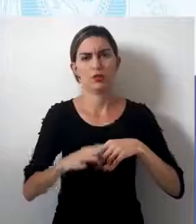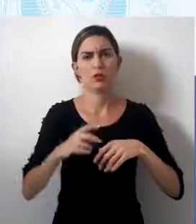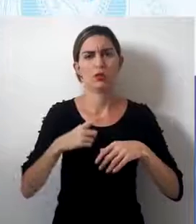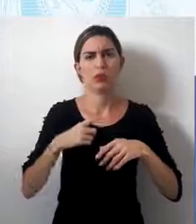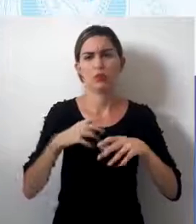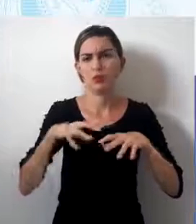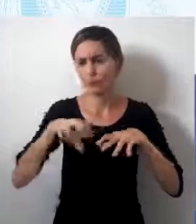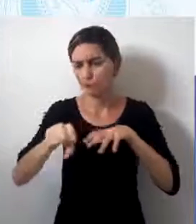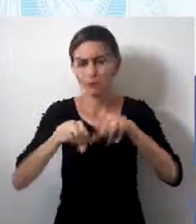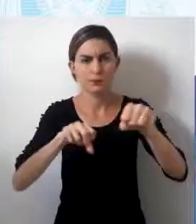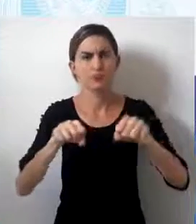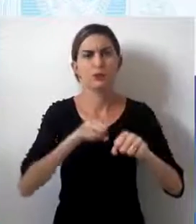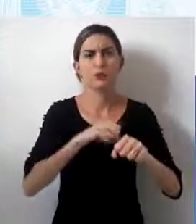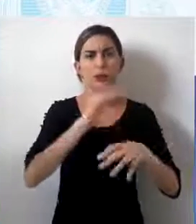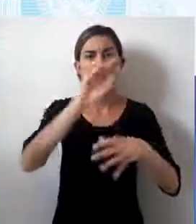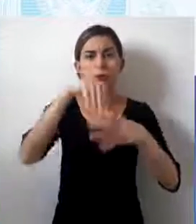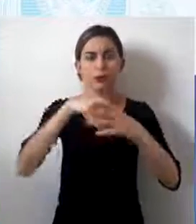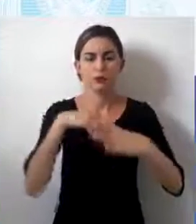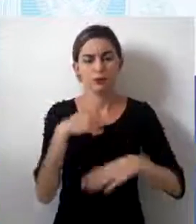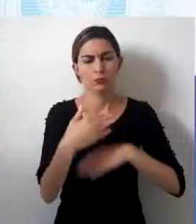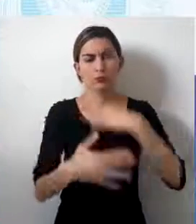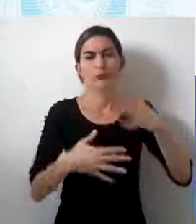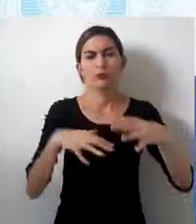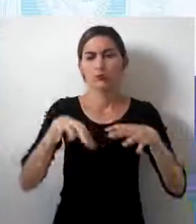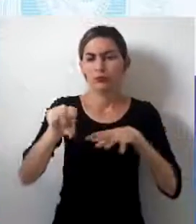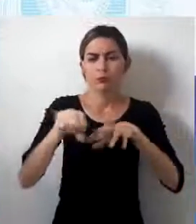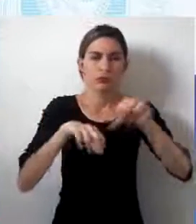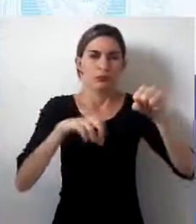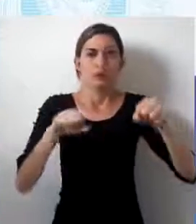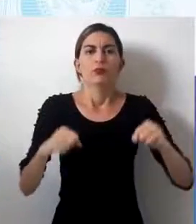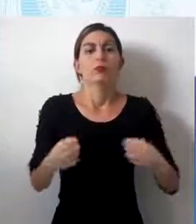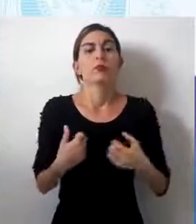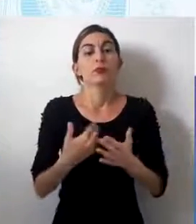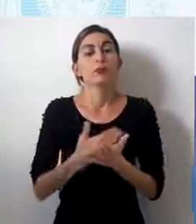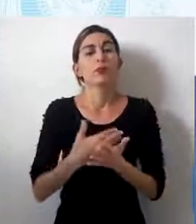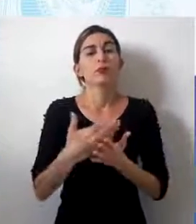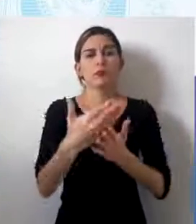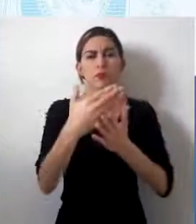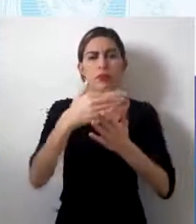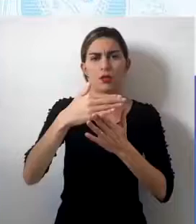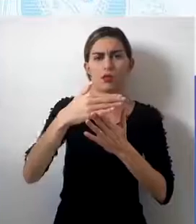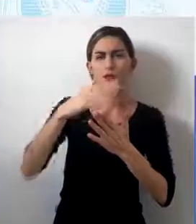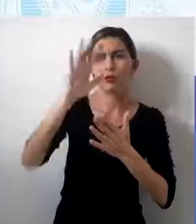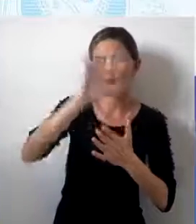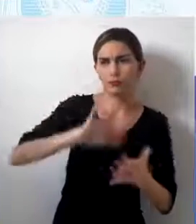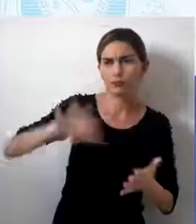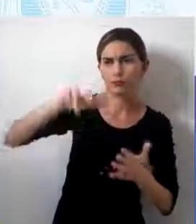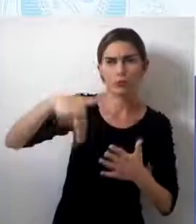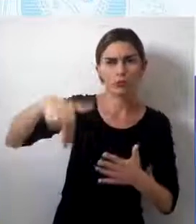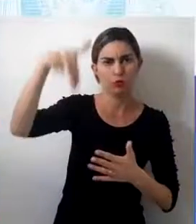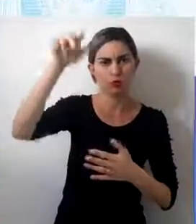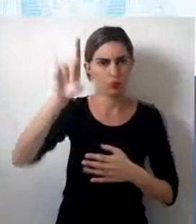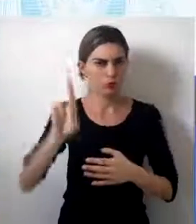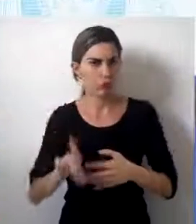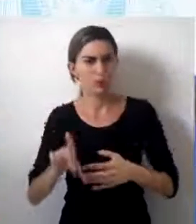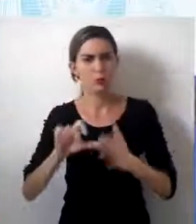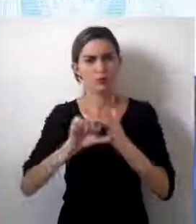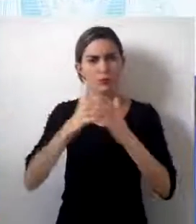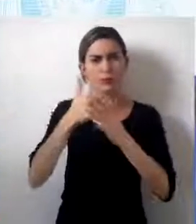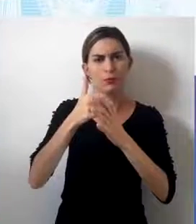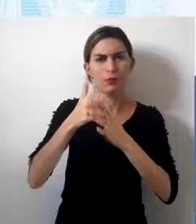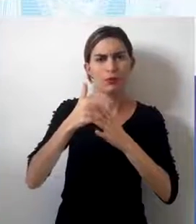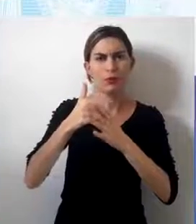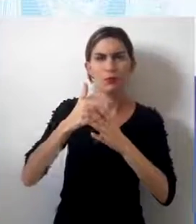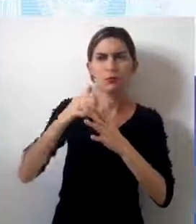foi explorado e dentro desse processo de ocupação ele se iniciou pela região Nordeste. Os